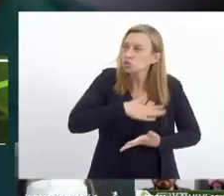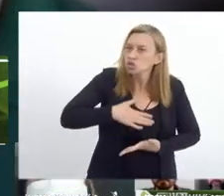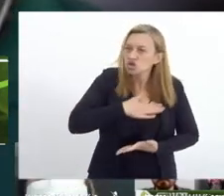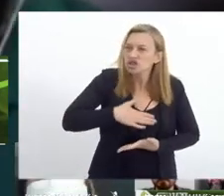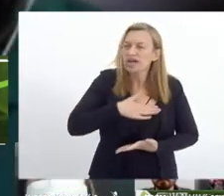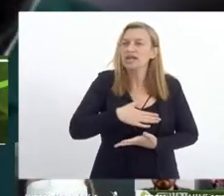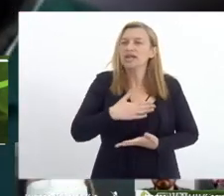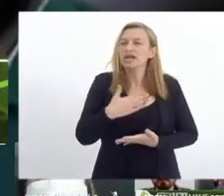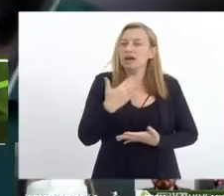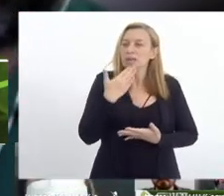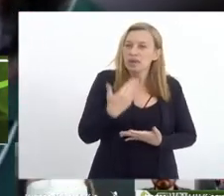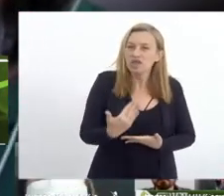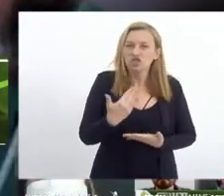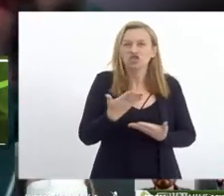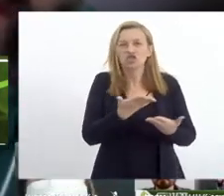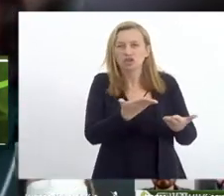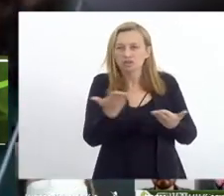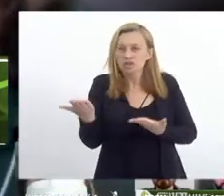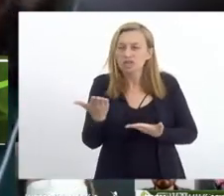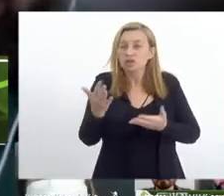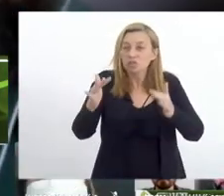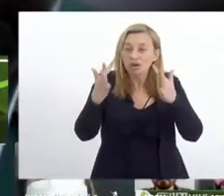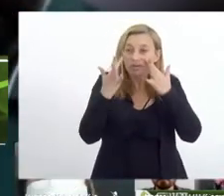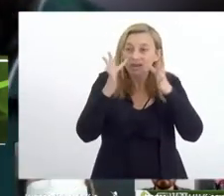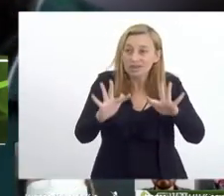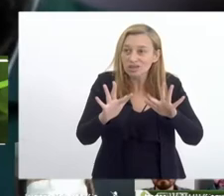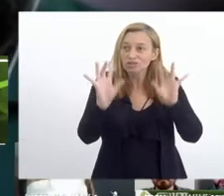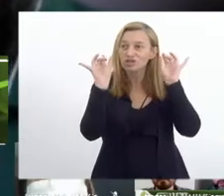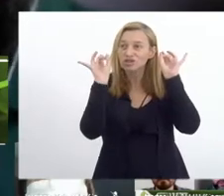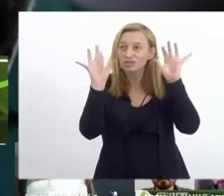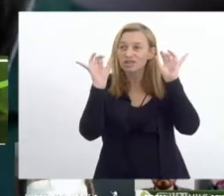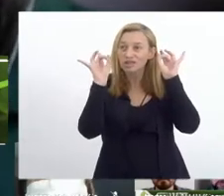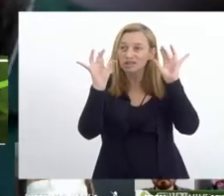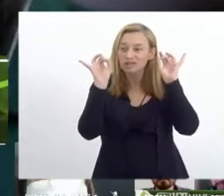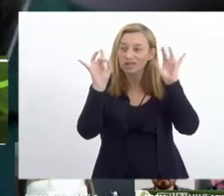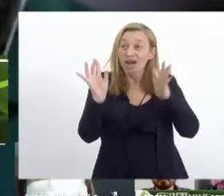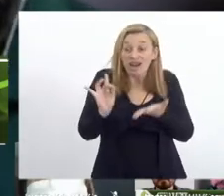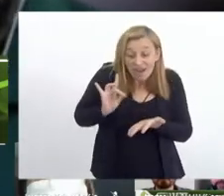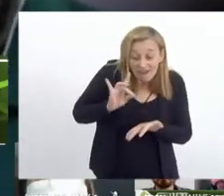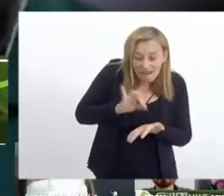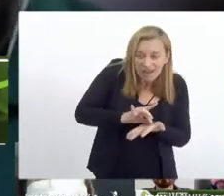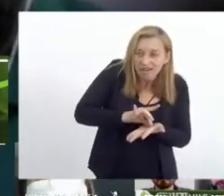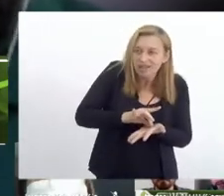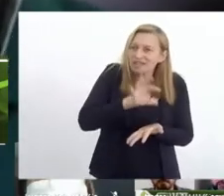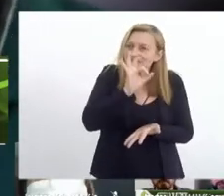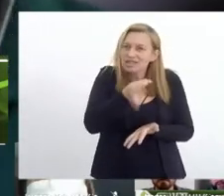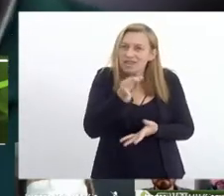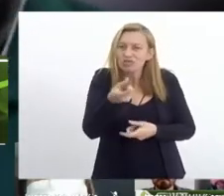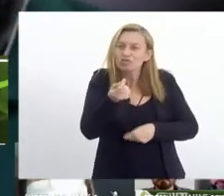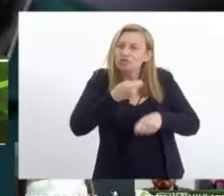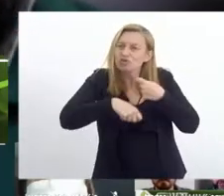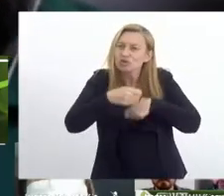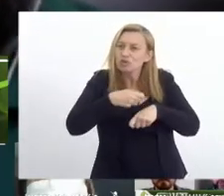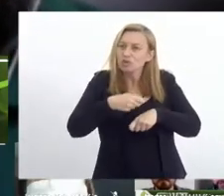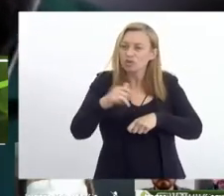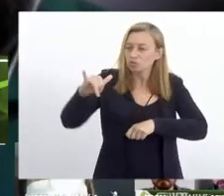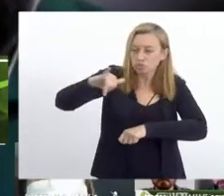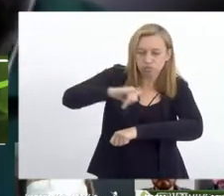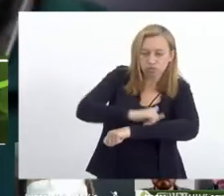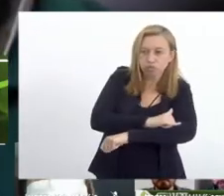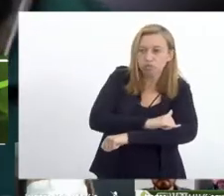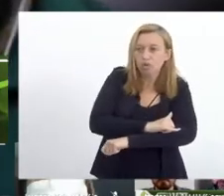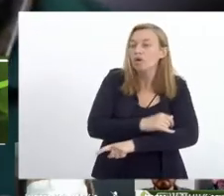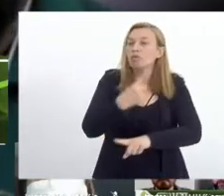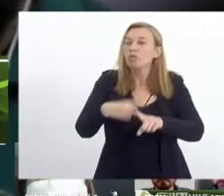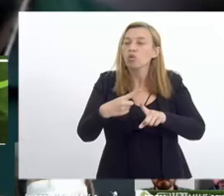de solicitar aos senhores é uma atenção especial às condições gerais de negócios aeroportuários, para